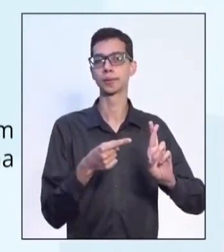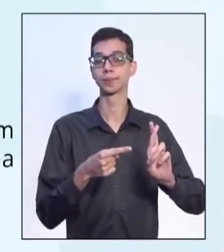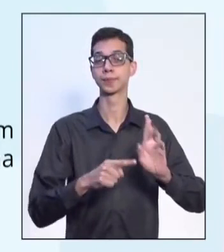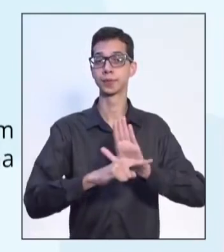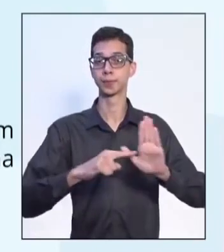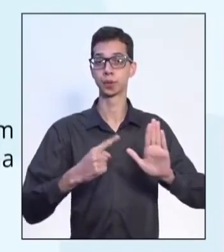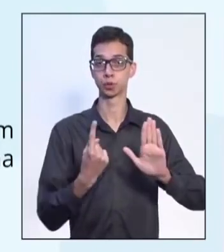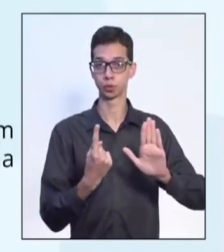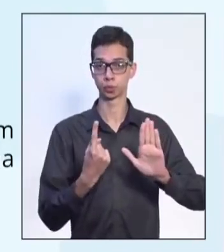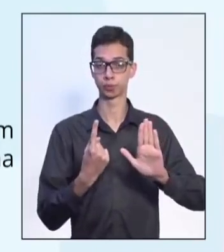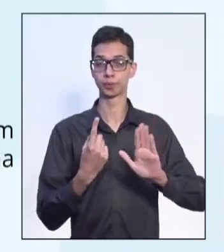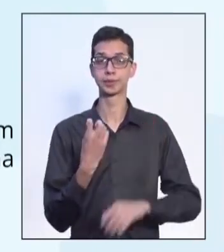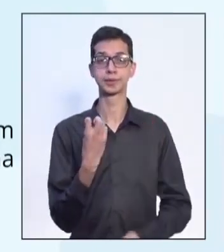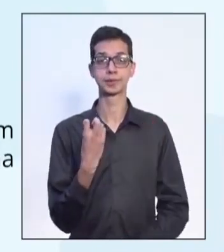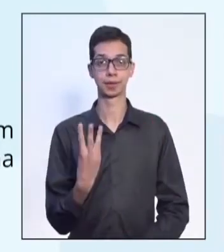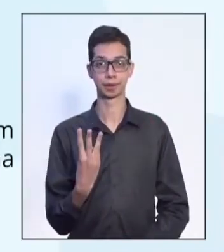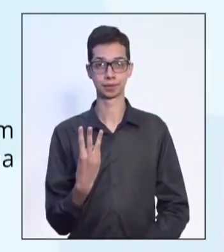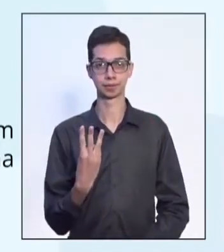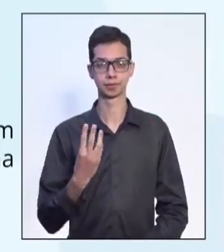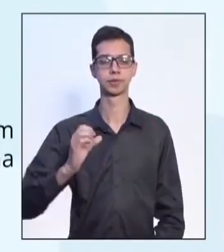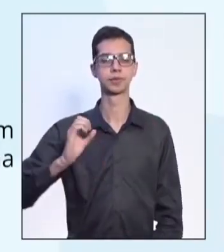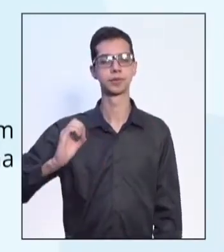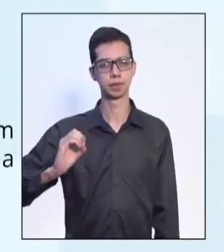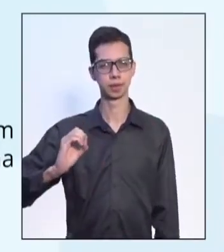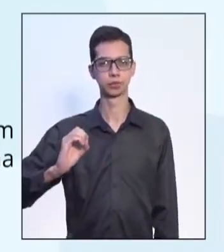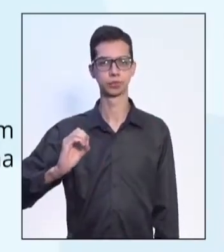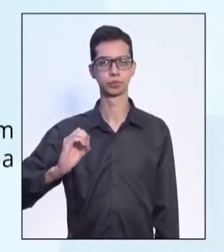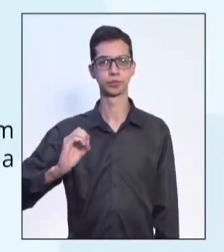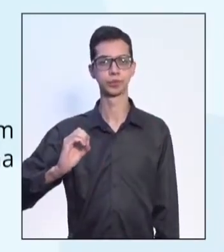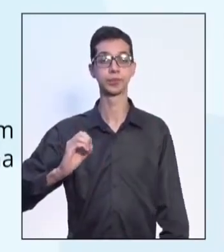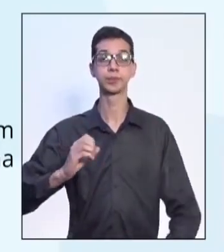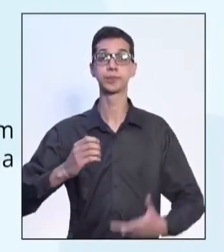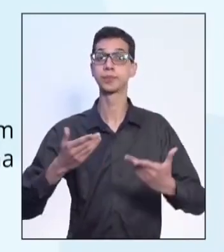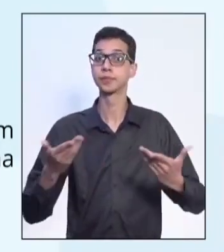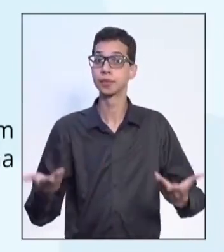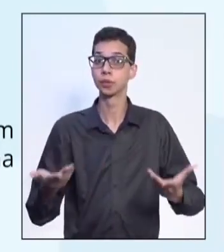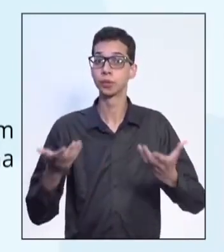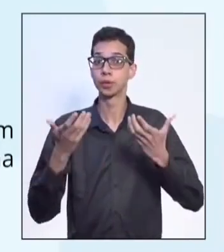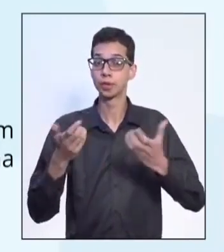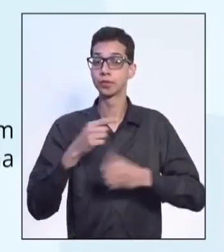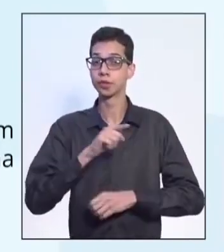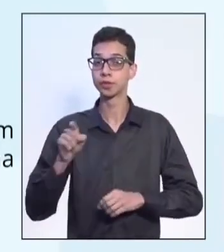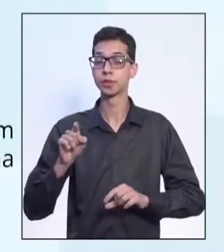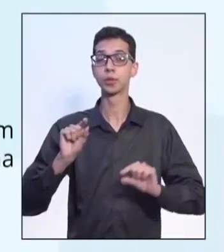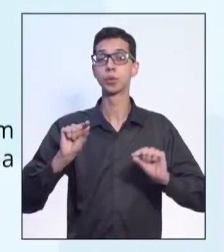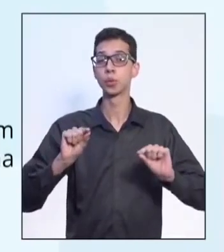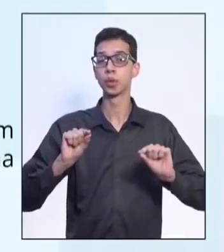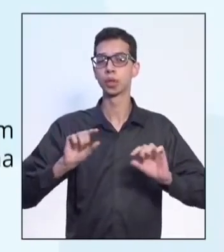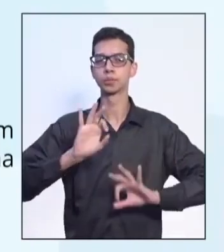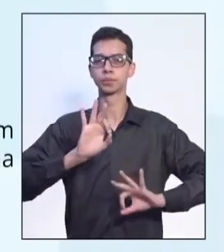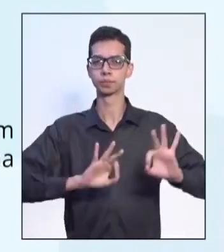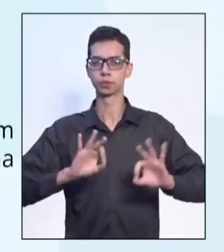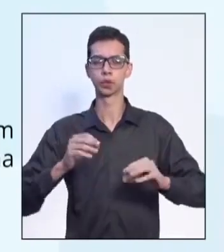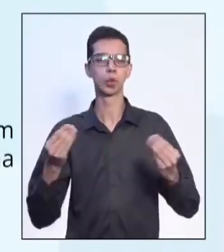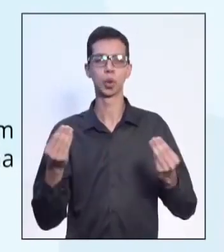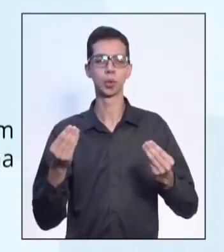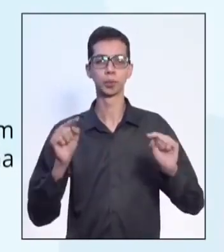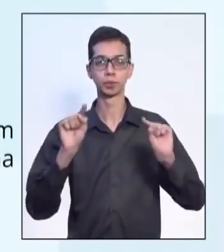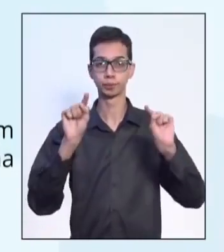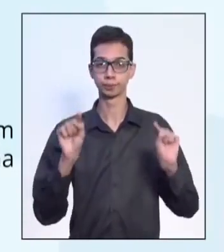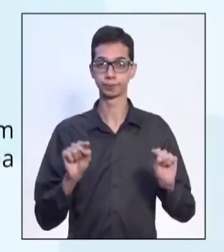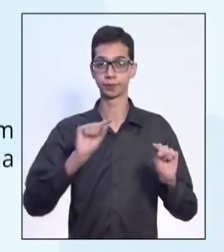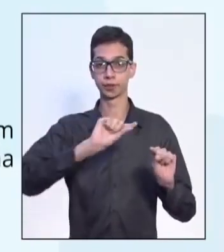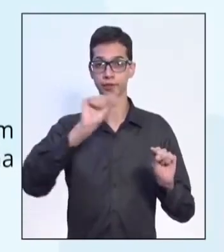1, 3 e 0. Então, eu quero que você escreva a forma fatorada